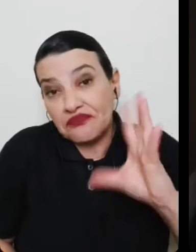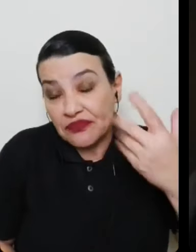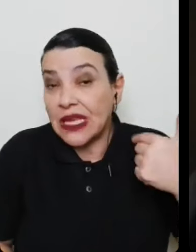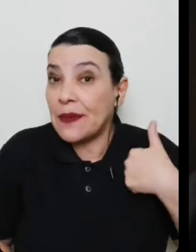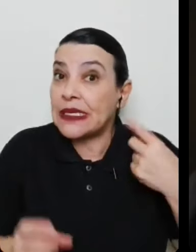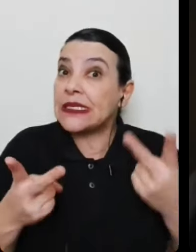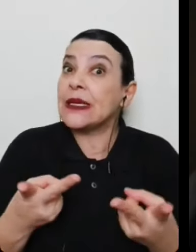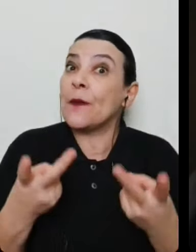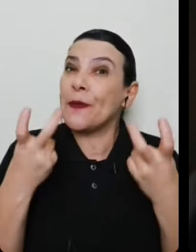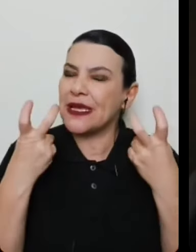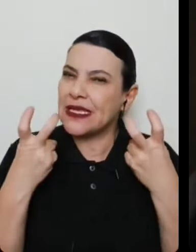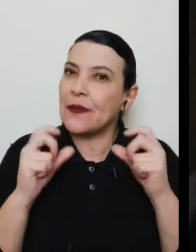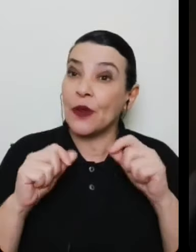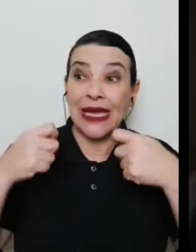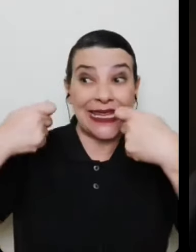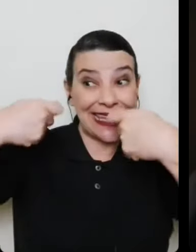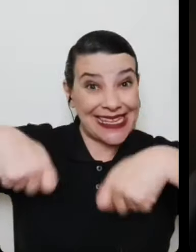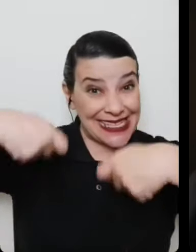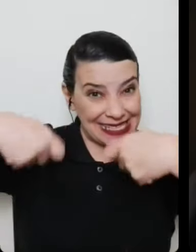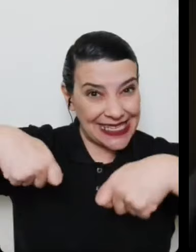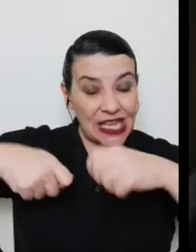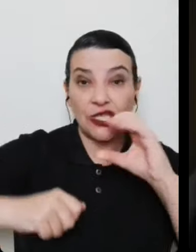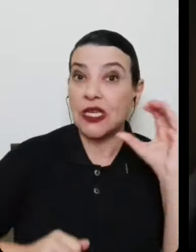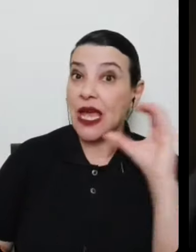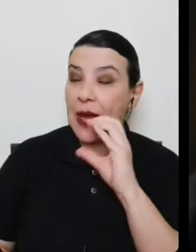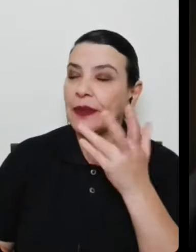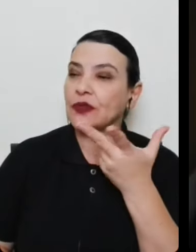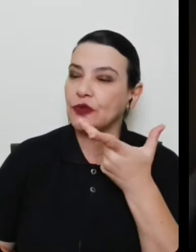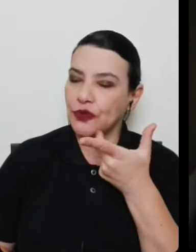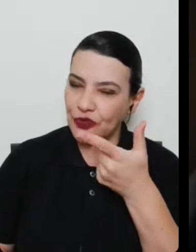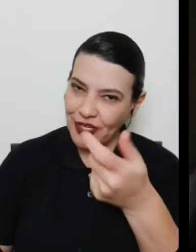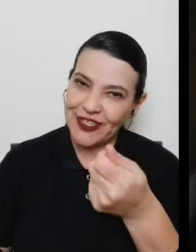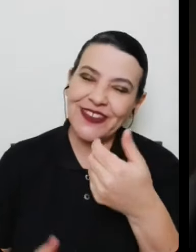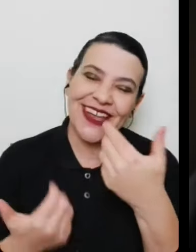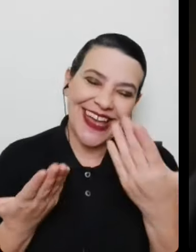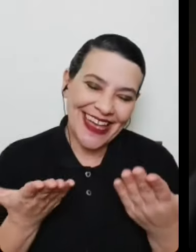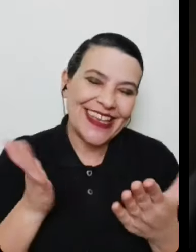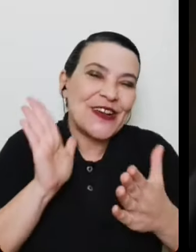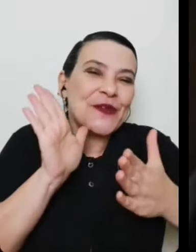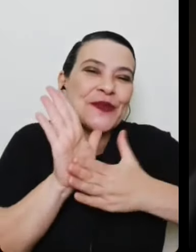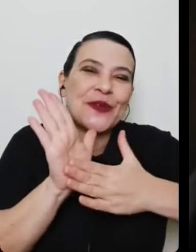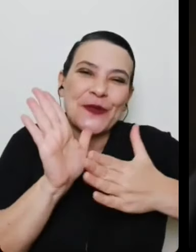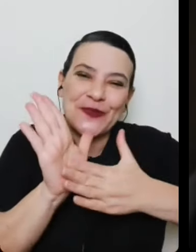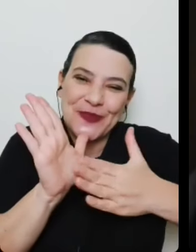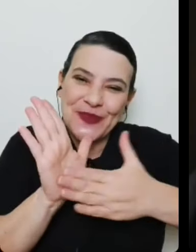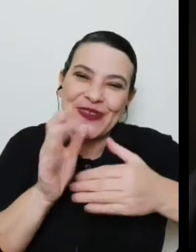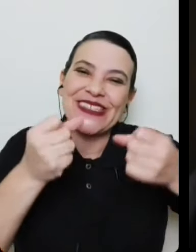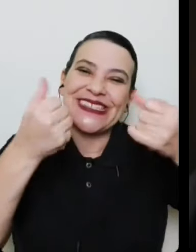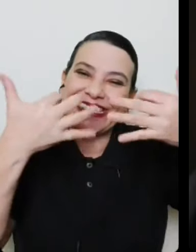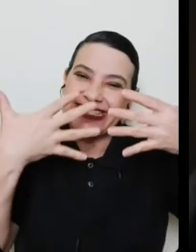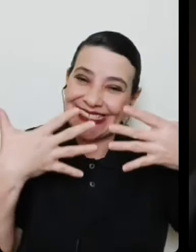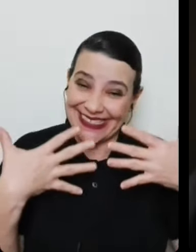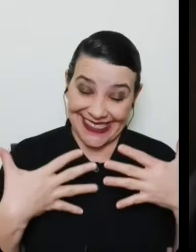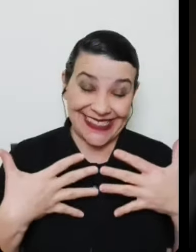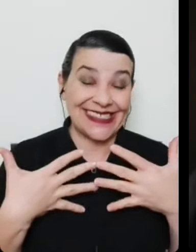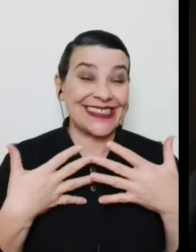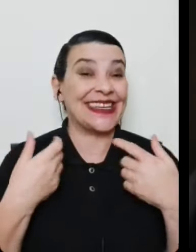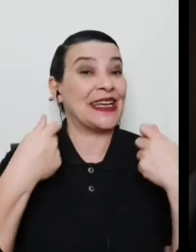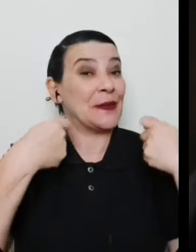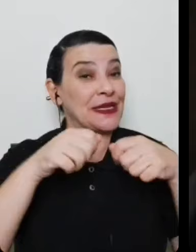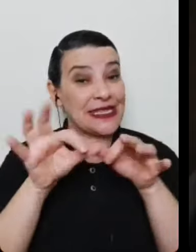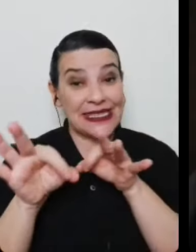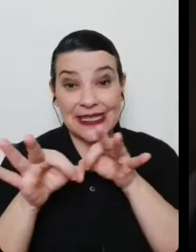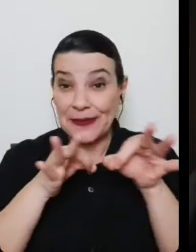necessidade como algo mais urgente. Então, por Entendi. isso eu coloquei essa questão como algo a ser